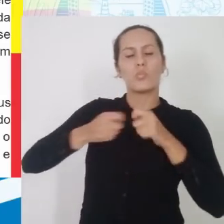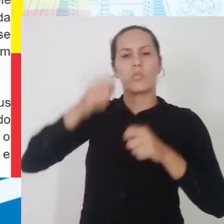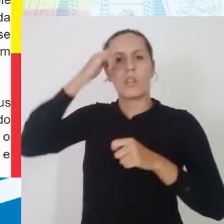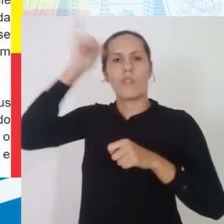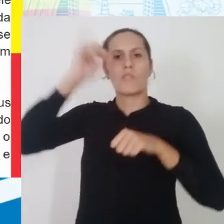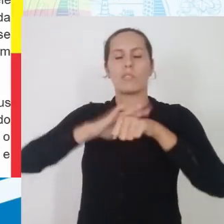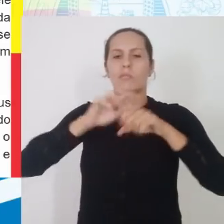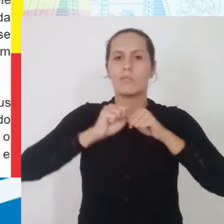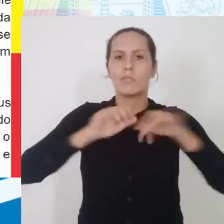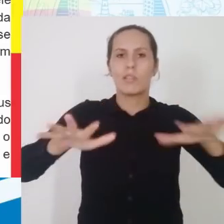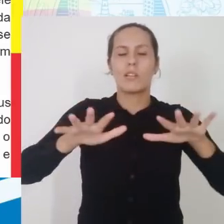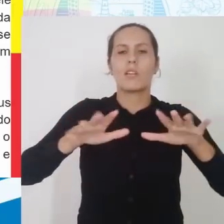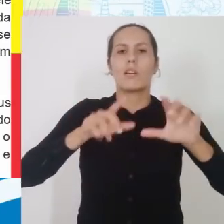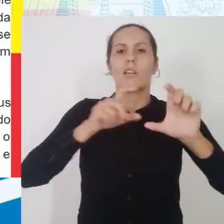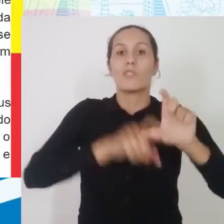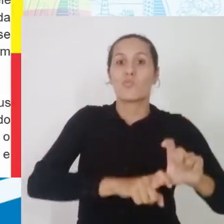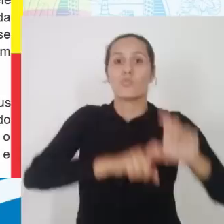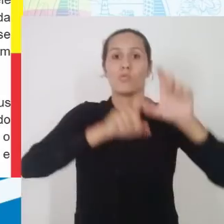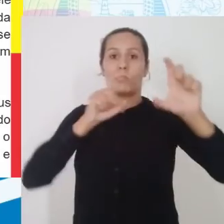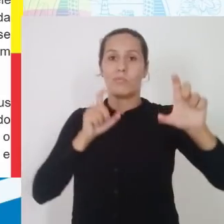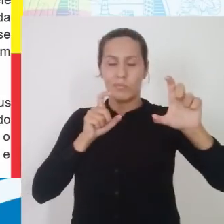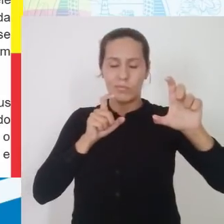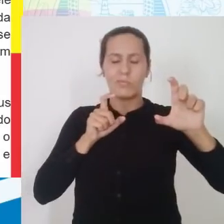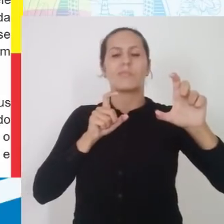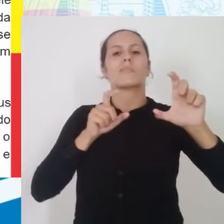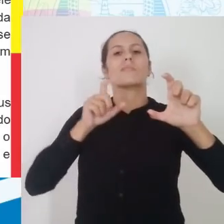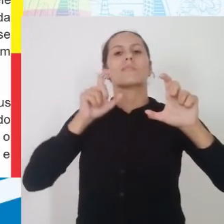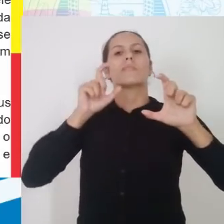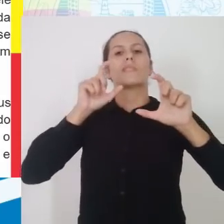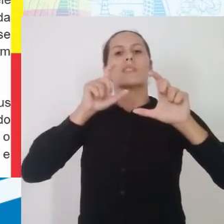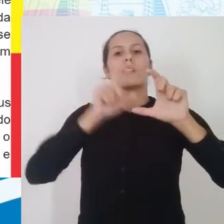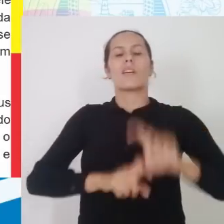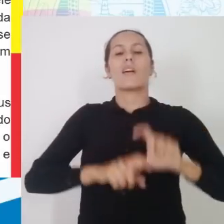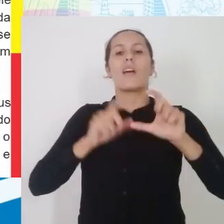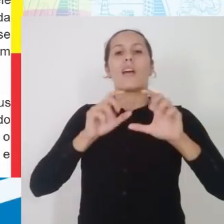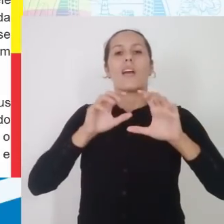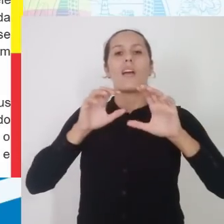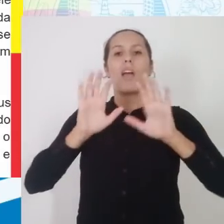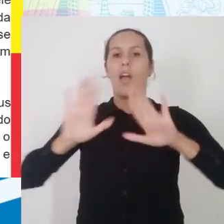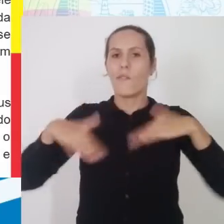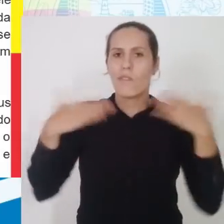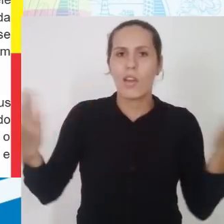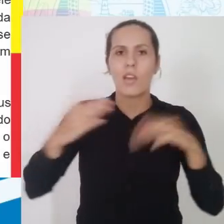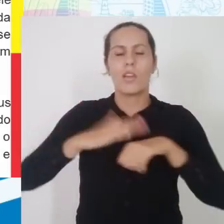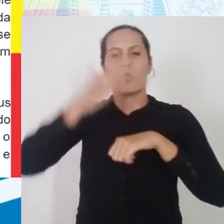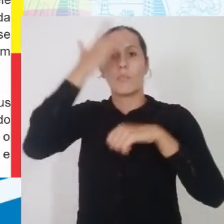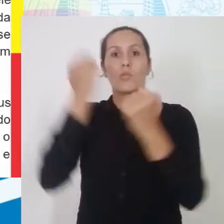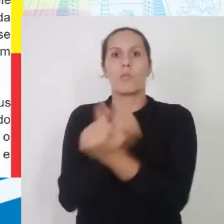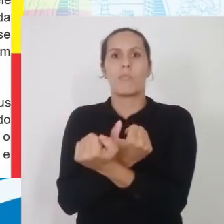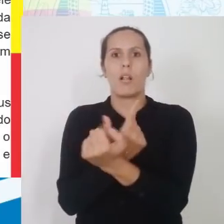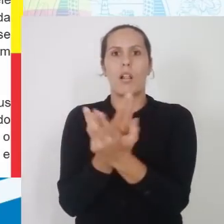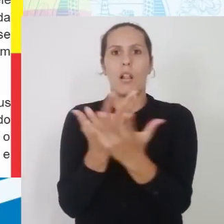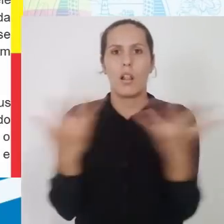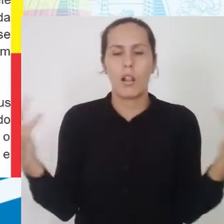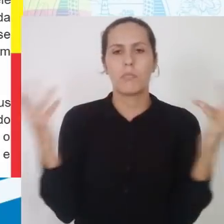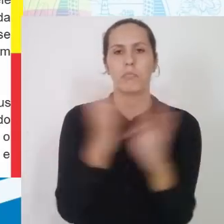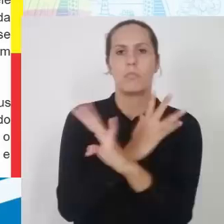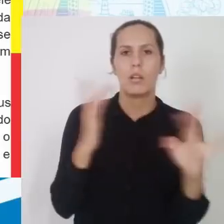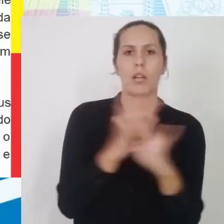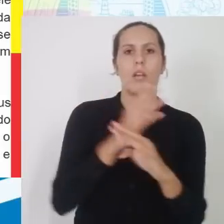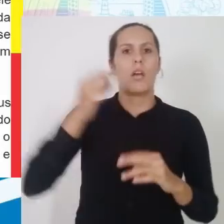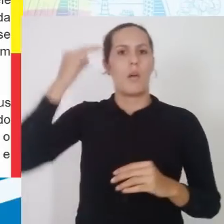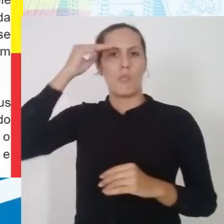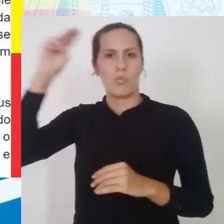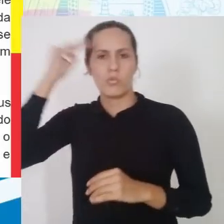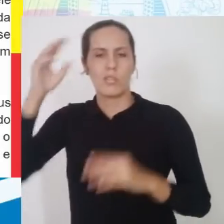do governo foi rápida, mas considerada por muita gente um alarde, pelo menos naquele momento. Poucas pessoas